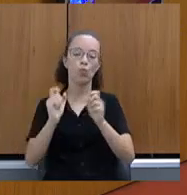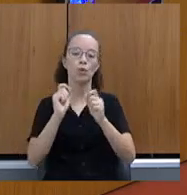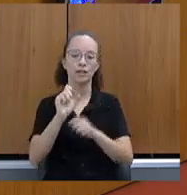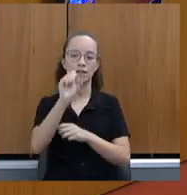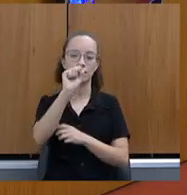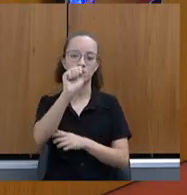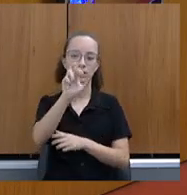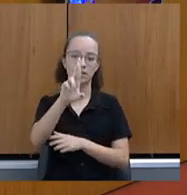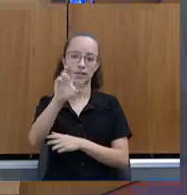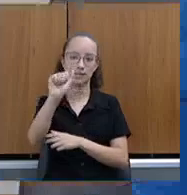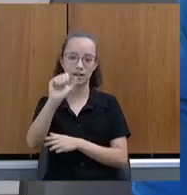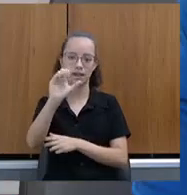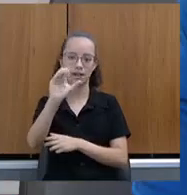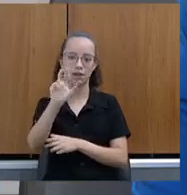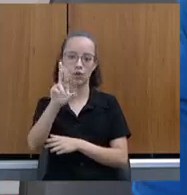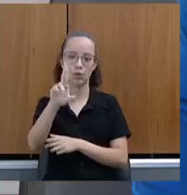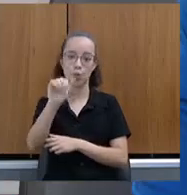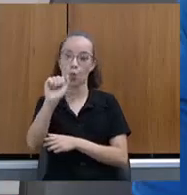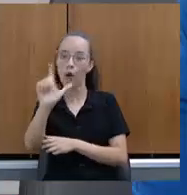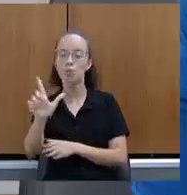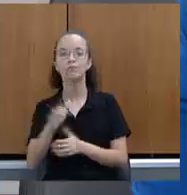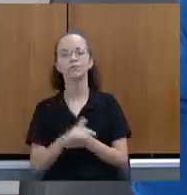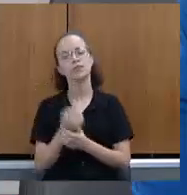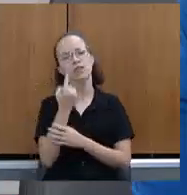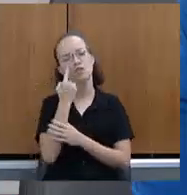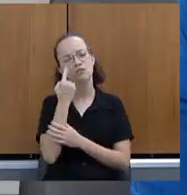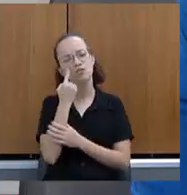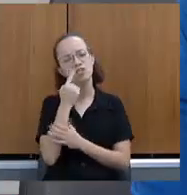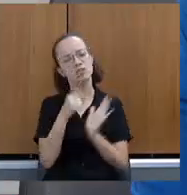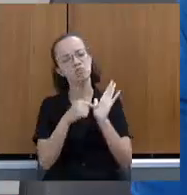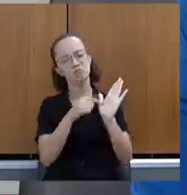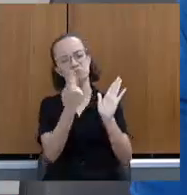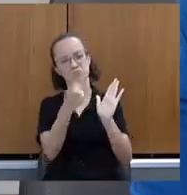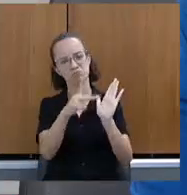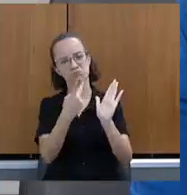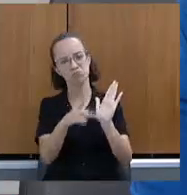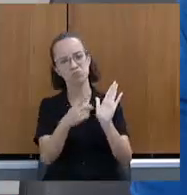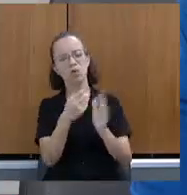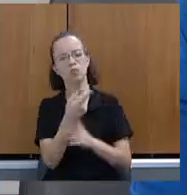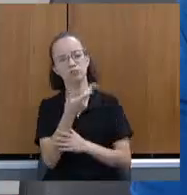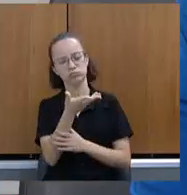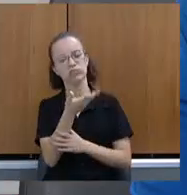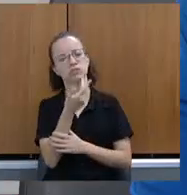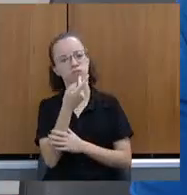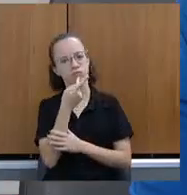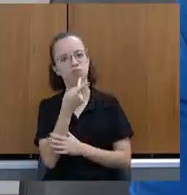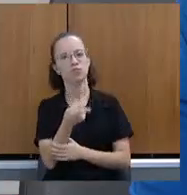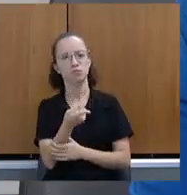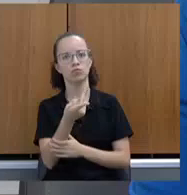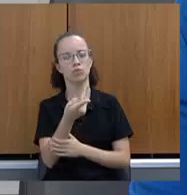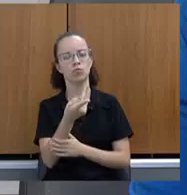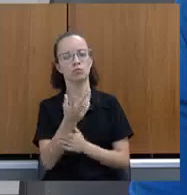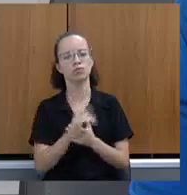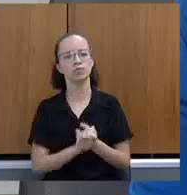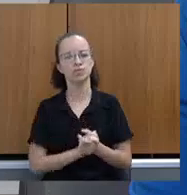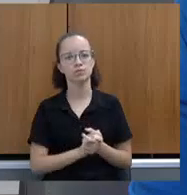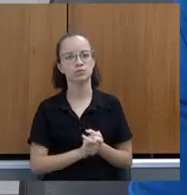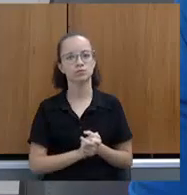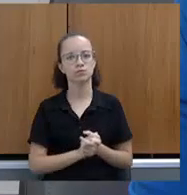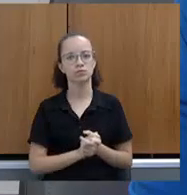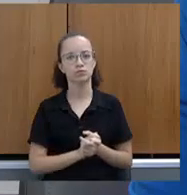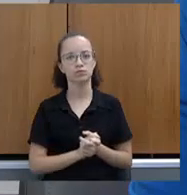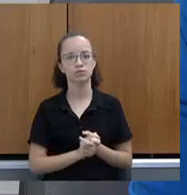Curral eu vi na apresentação que o senhor fez né então nos disse prestando contas aí do trabalho